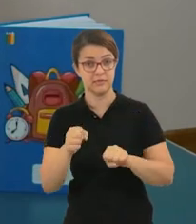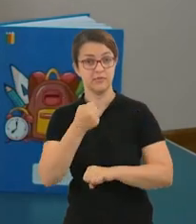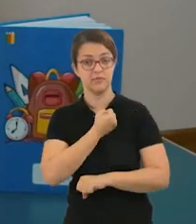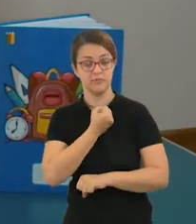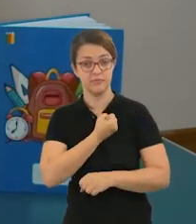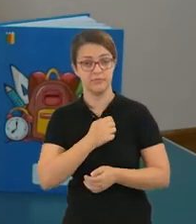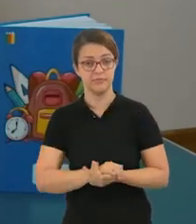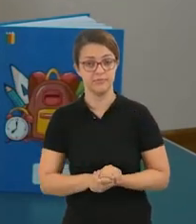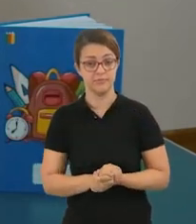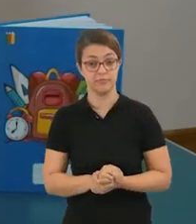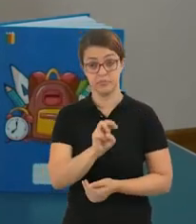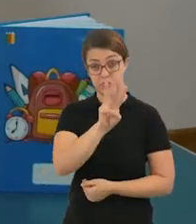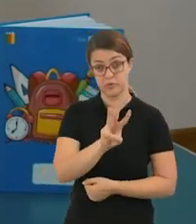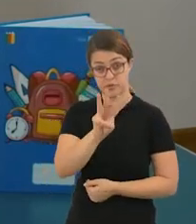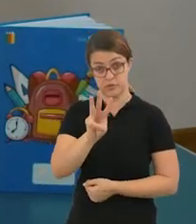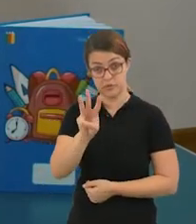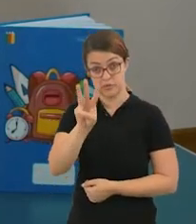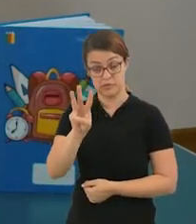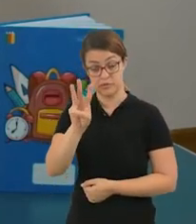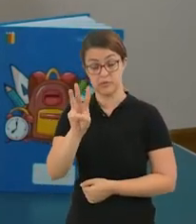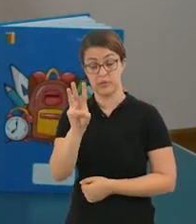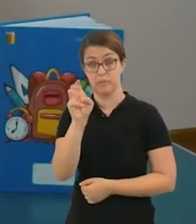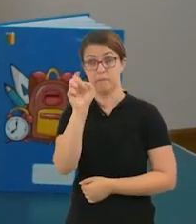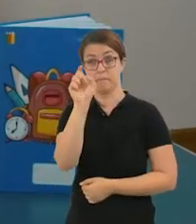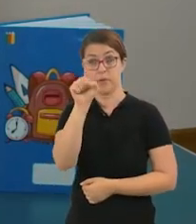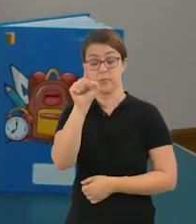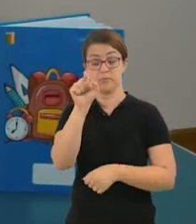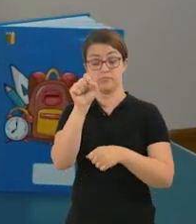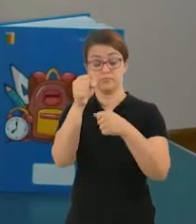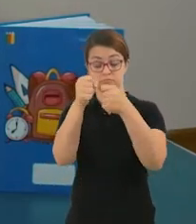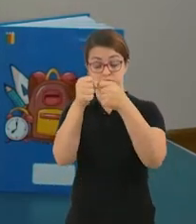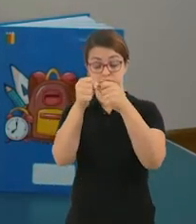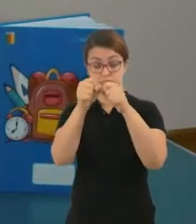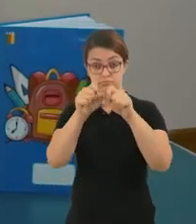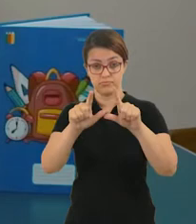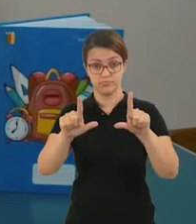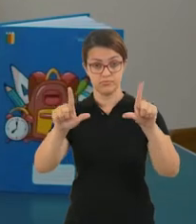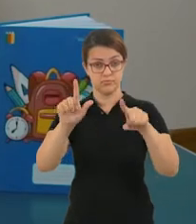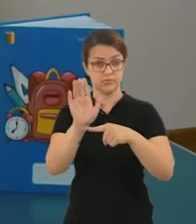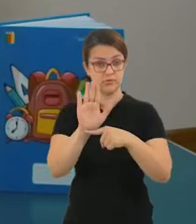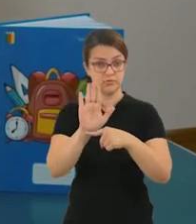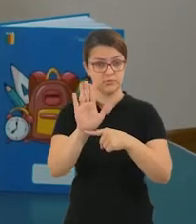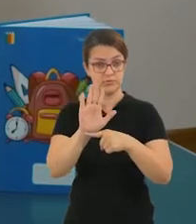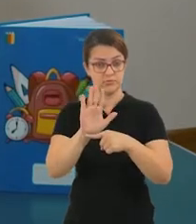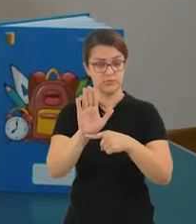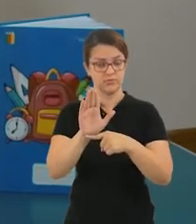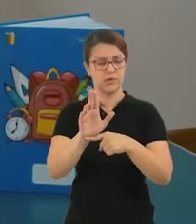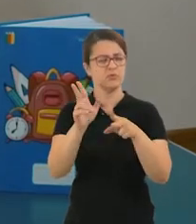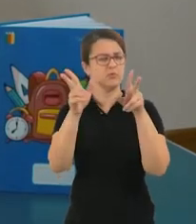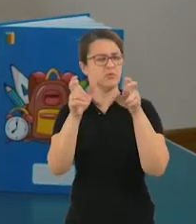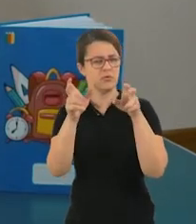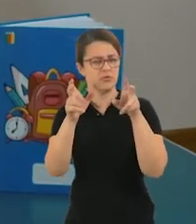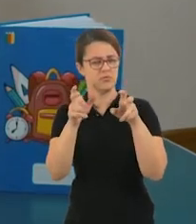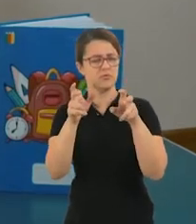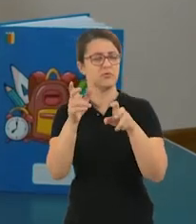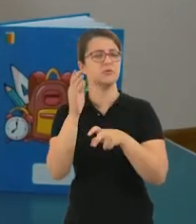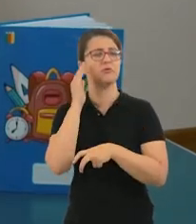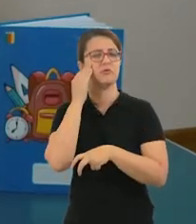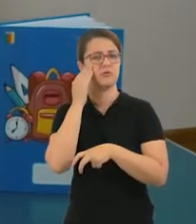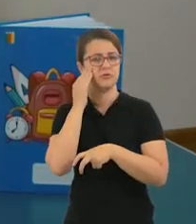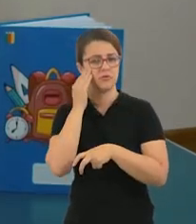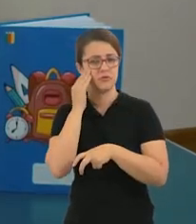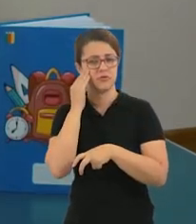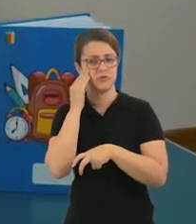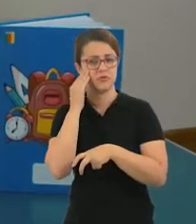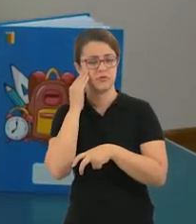Monetário. Nesse link aqui tem um vídeo para você se inteirar melhor sobre esse assunto, para você poder entender melhor como funciona